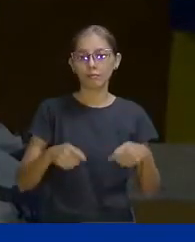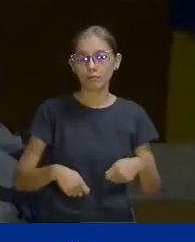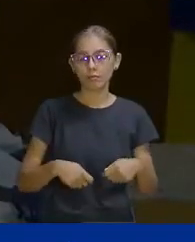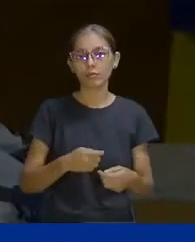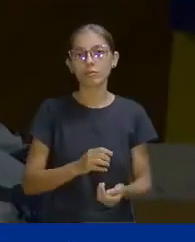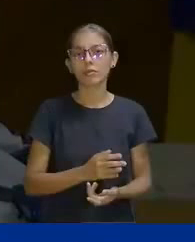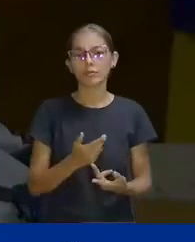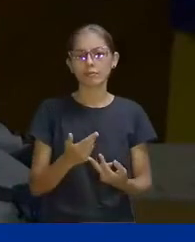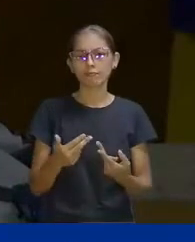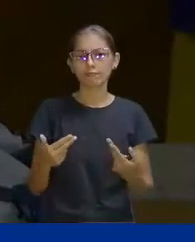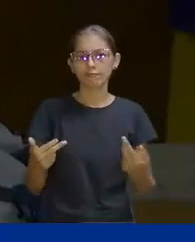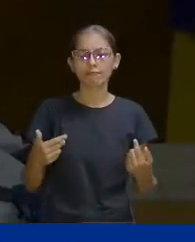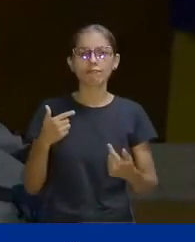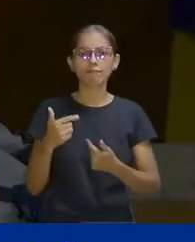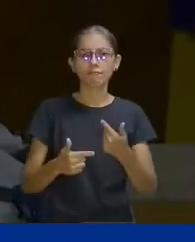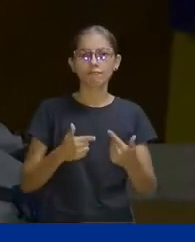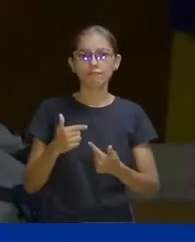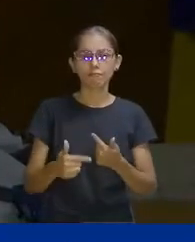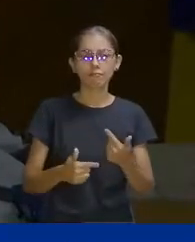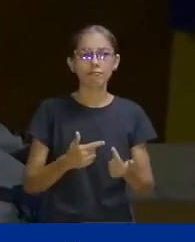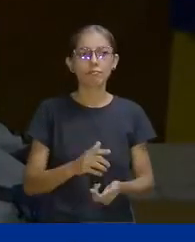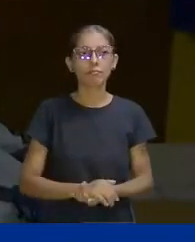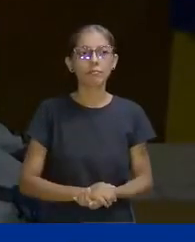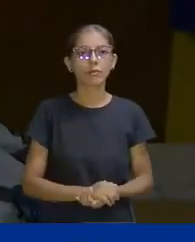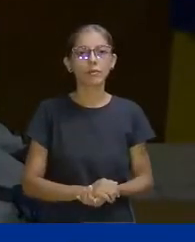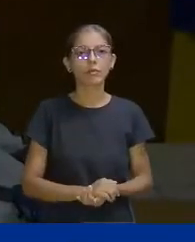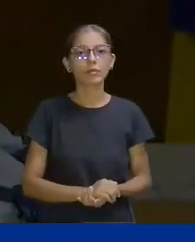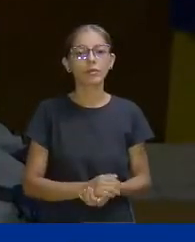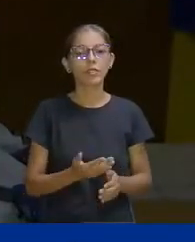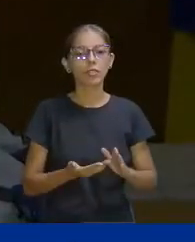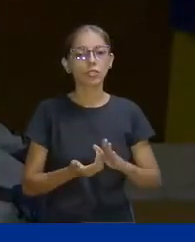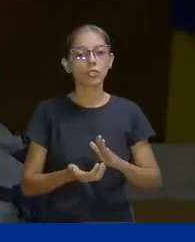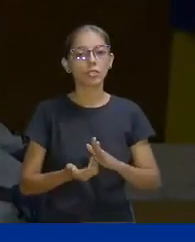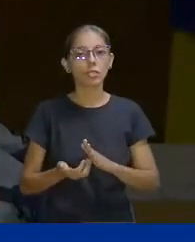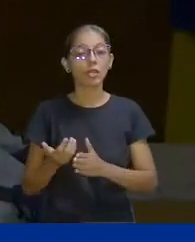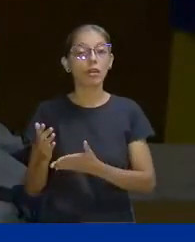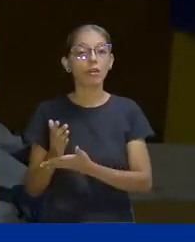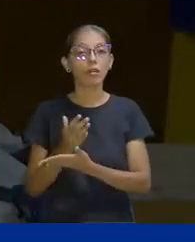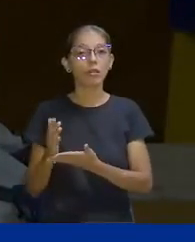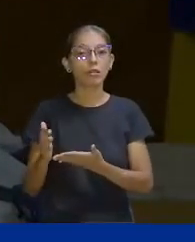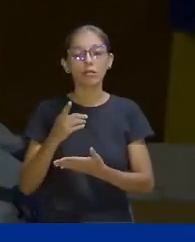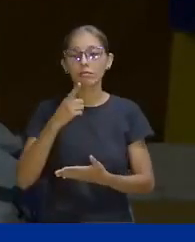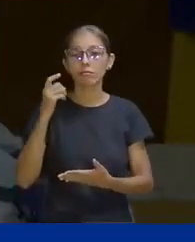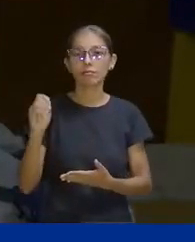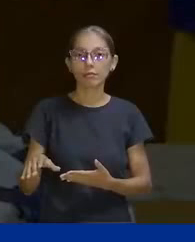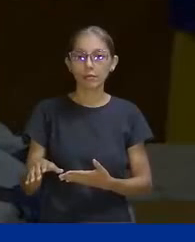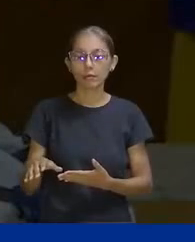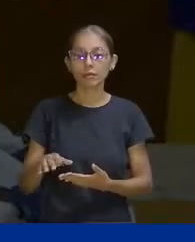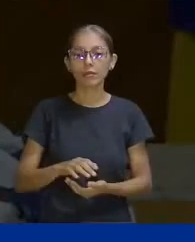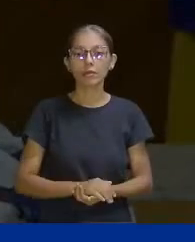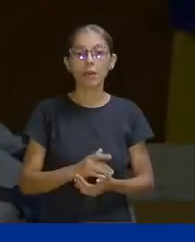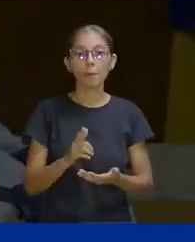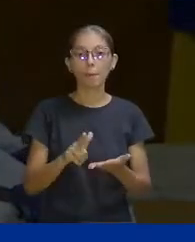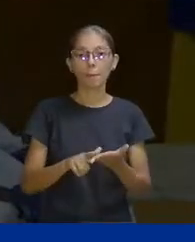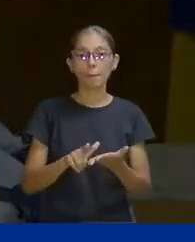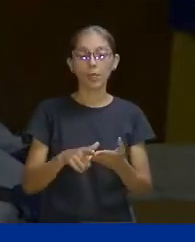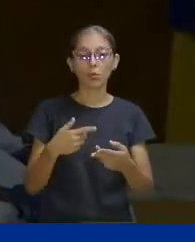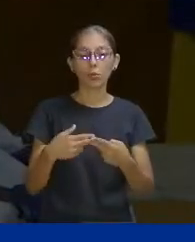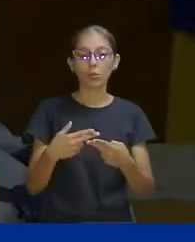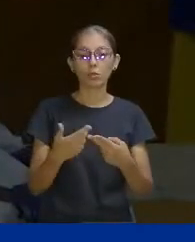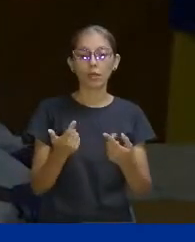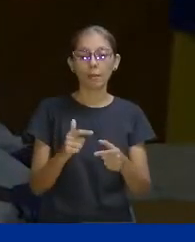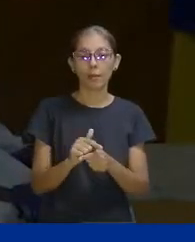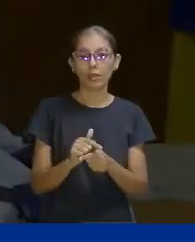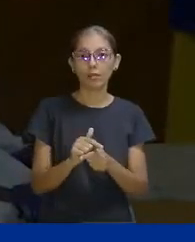resíduos sólidos, eliminação do uso de materiais descartáveis, redução do papel,